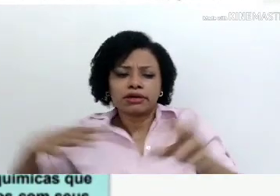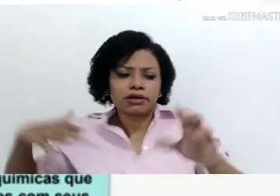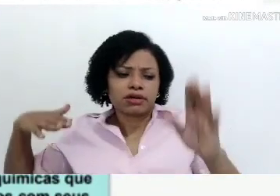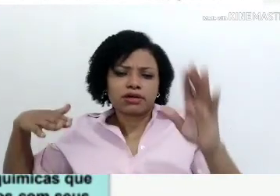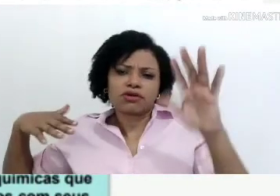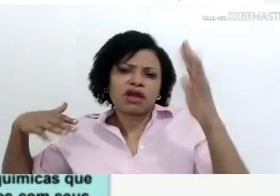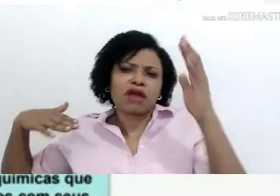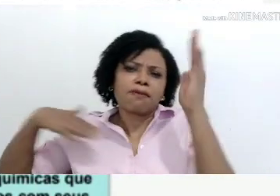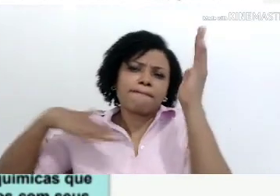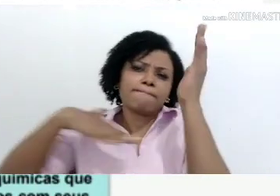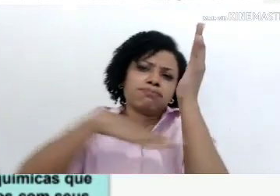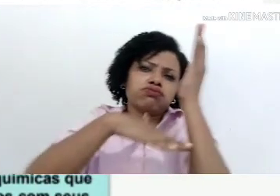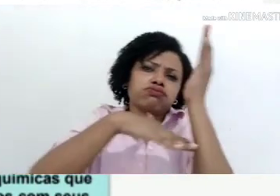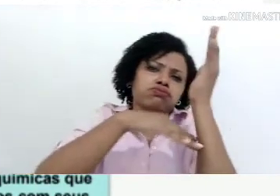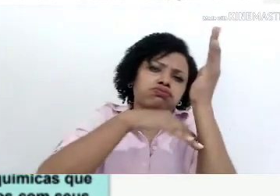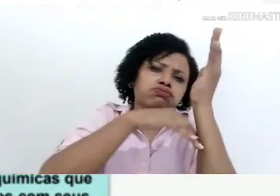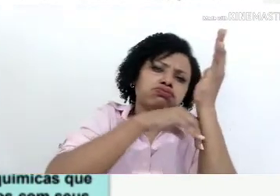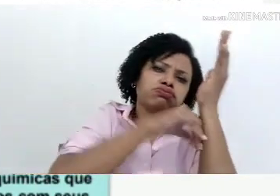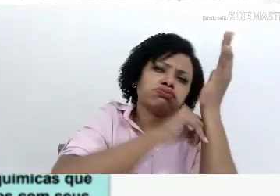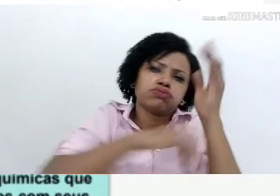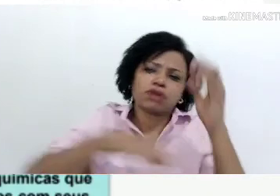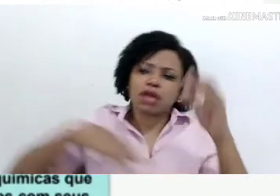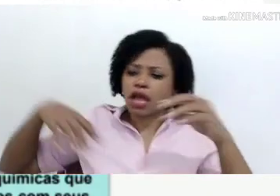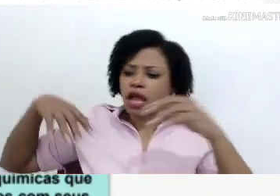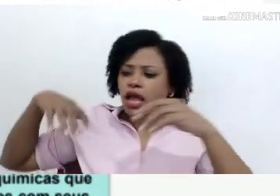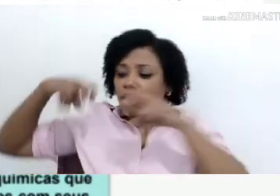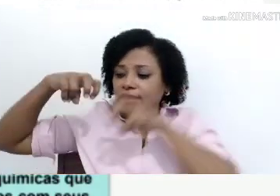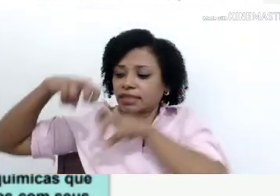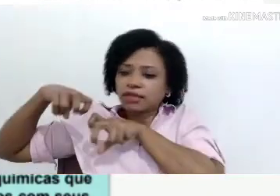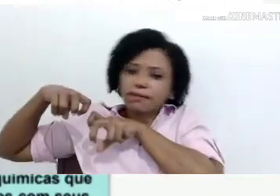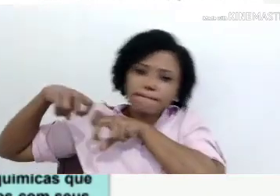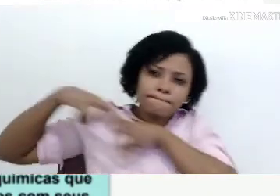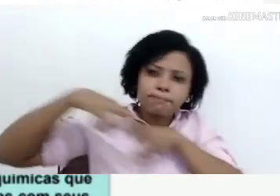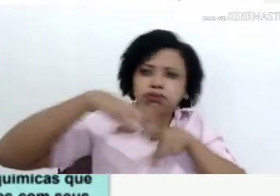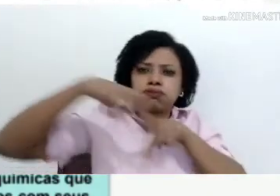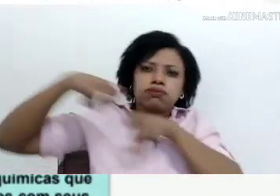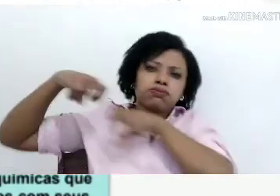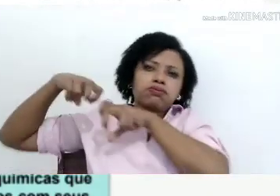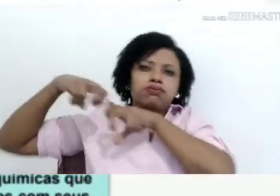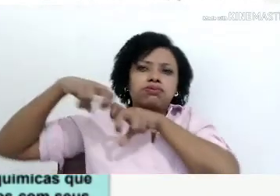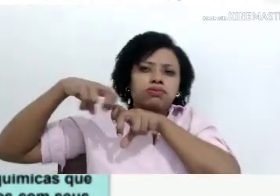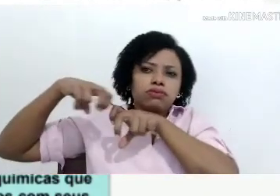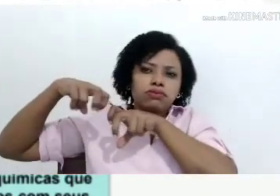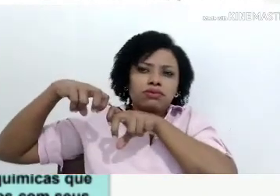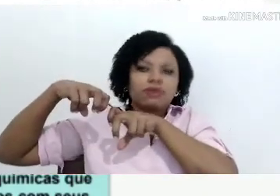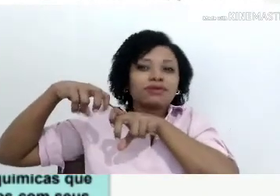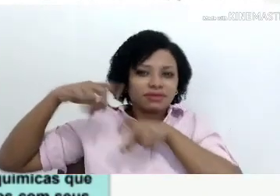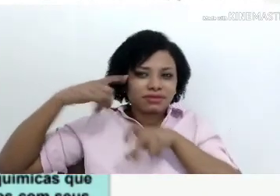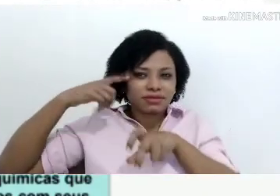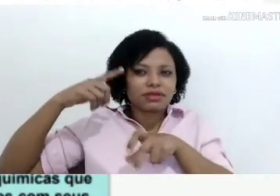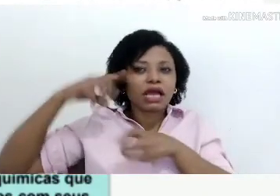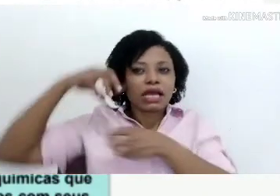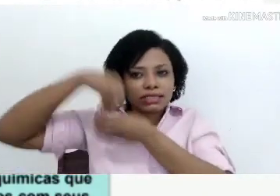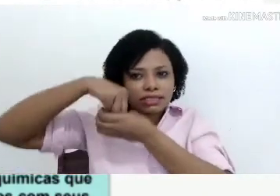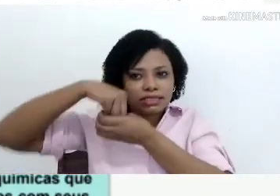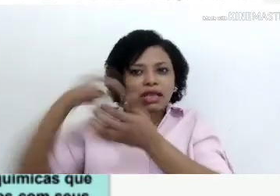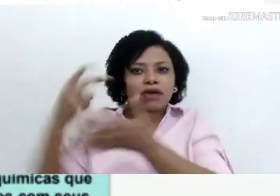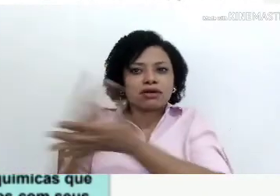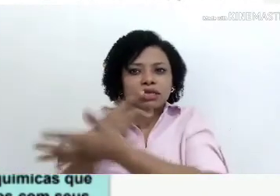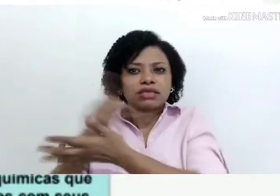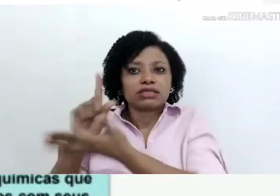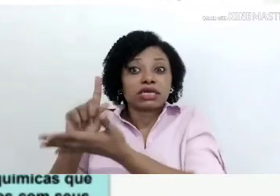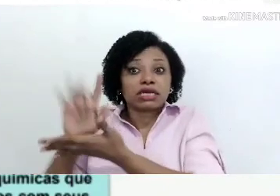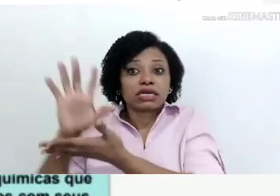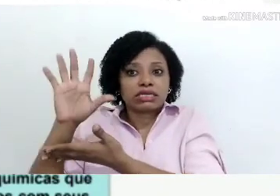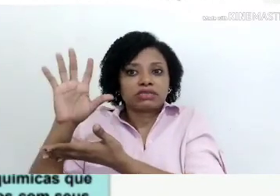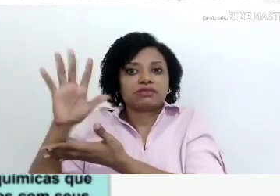e aí libera, tá, as substâncias e forma um gás. Por isso que eles inflam,